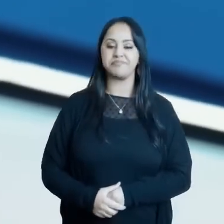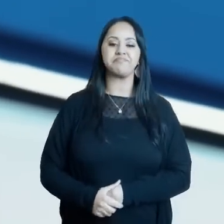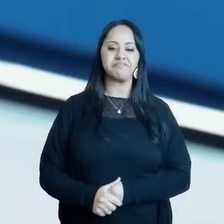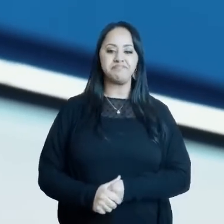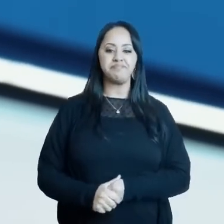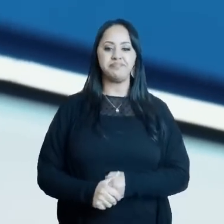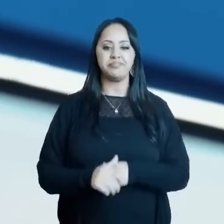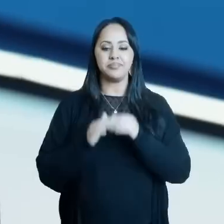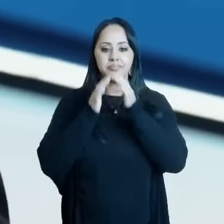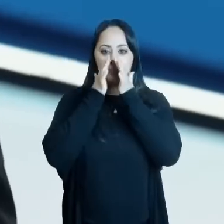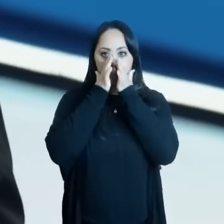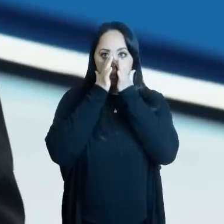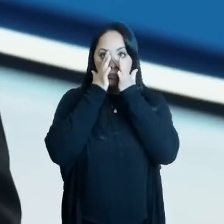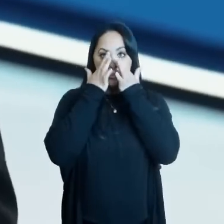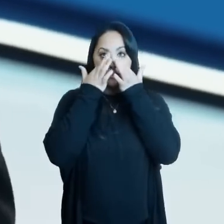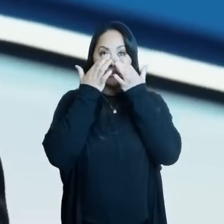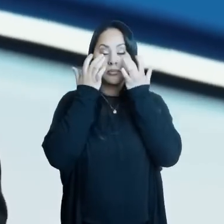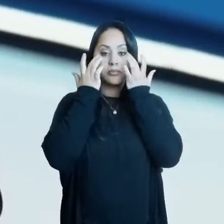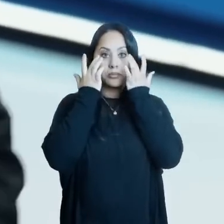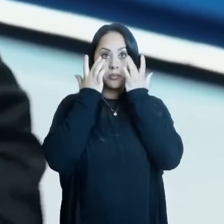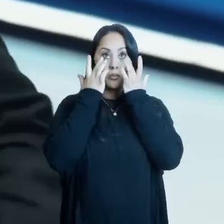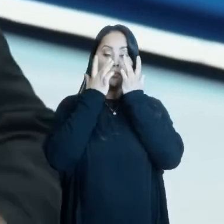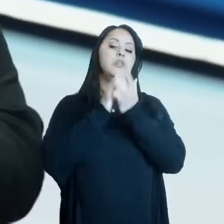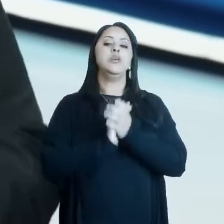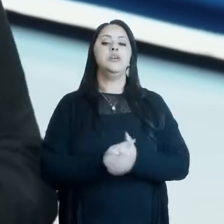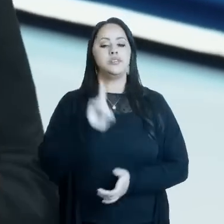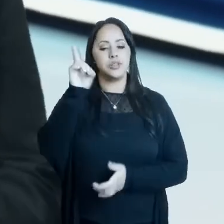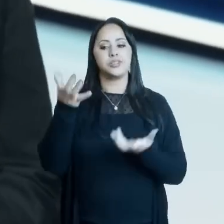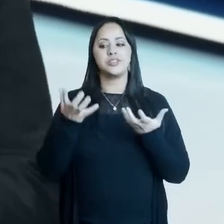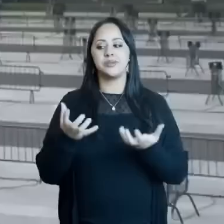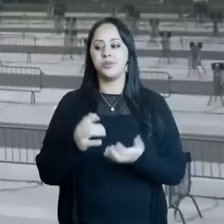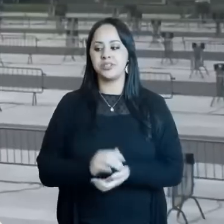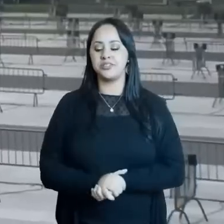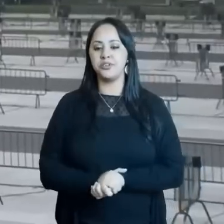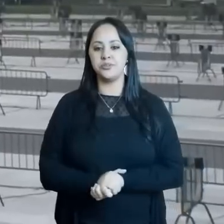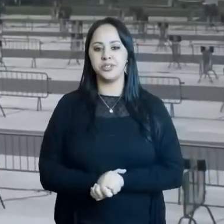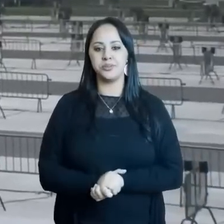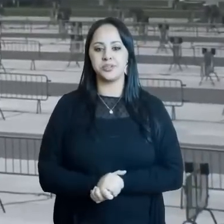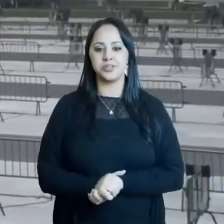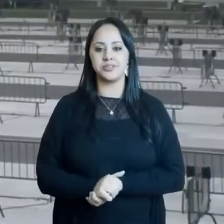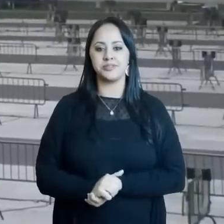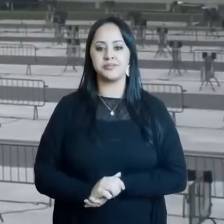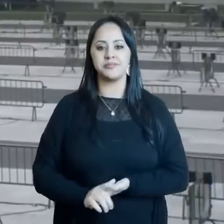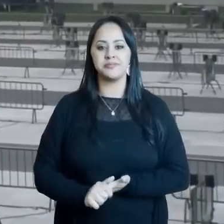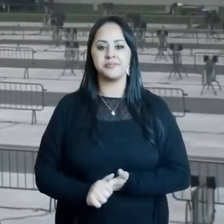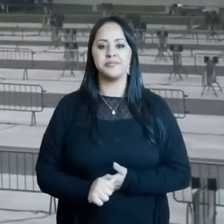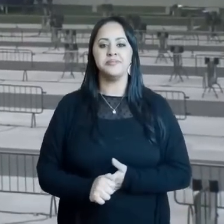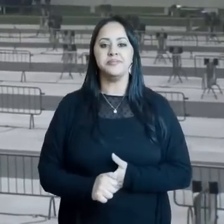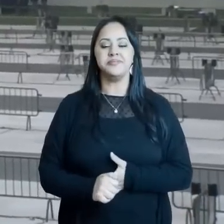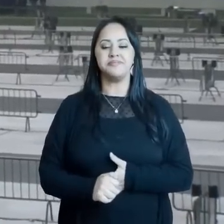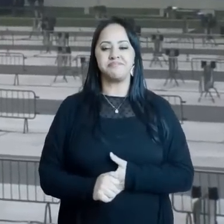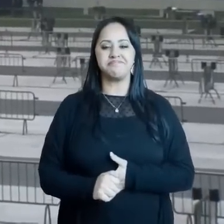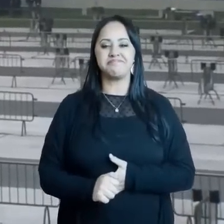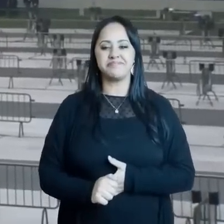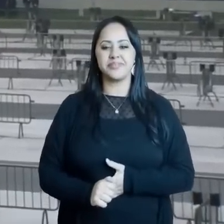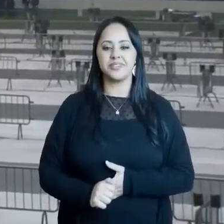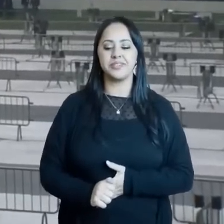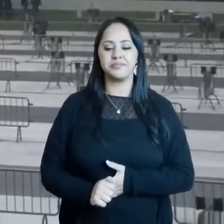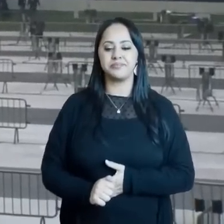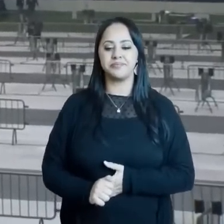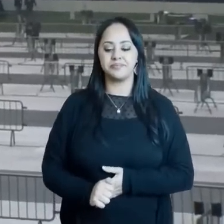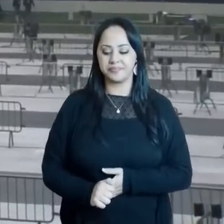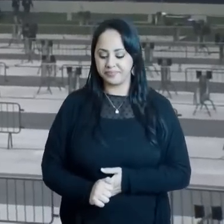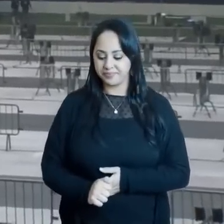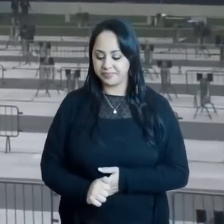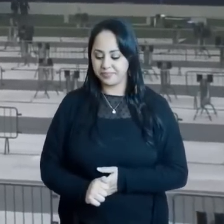buscar sempre as melhorias contínuas. Então, se Deus quiser, e Ele quer, amanhã não vai cair, não vamos entrar atrasado,